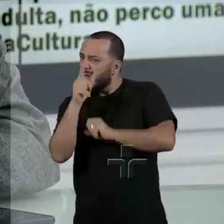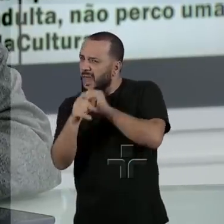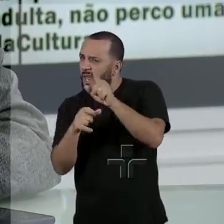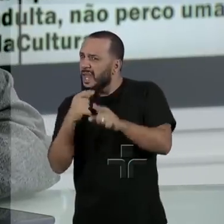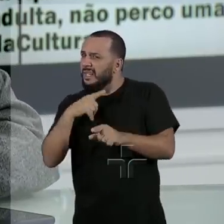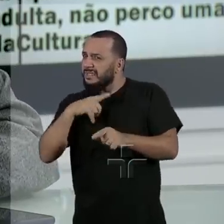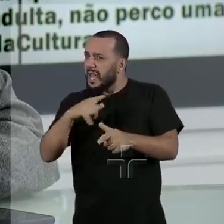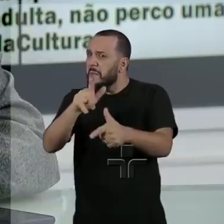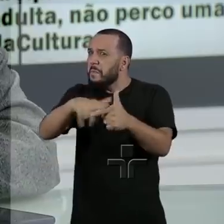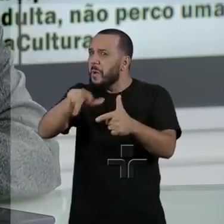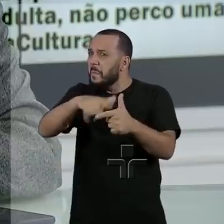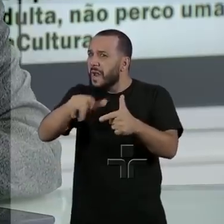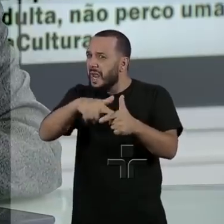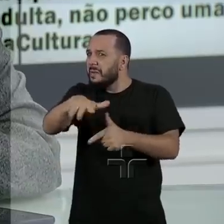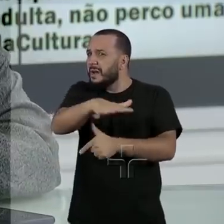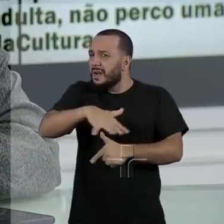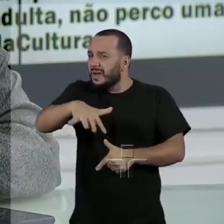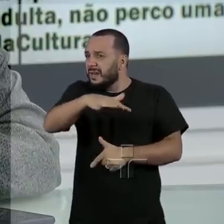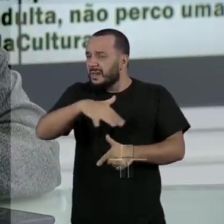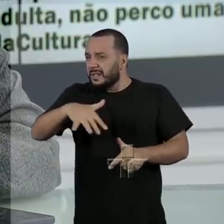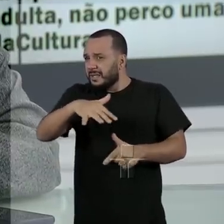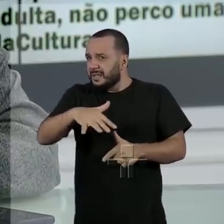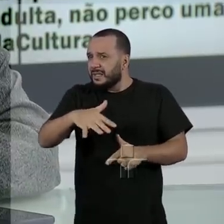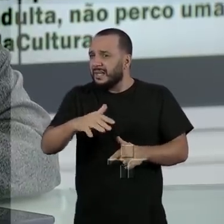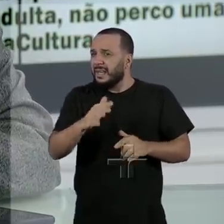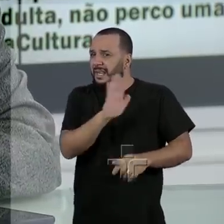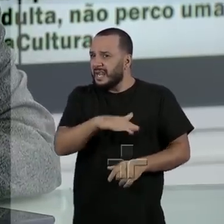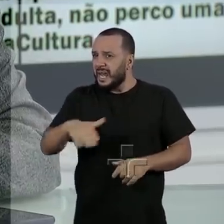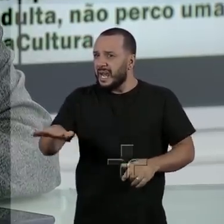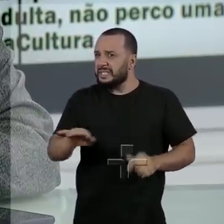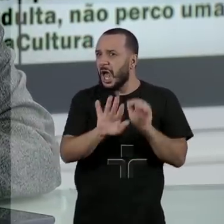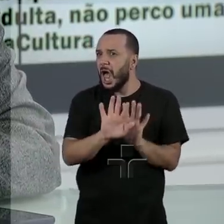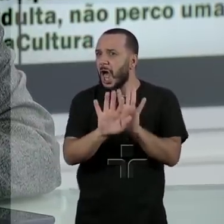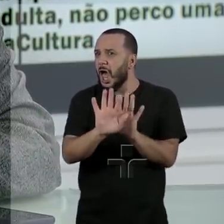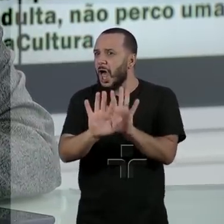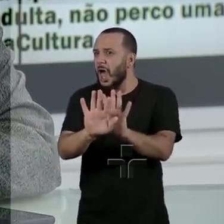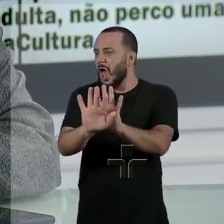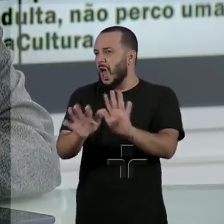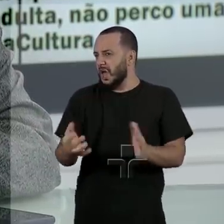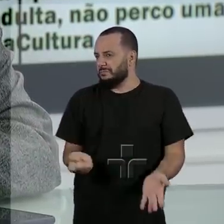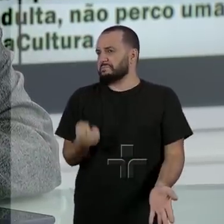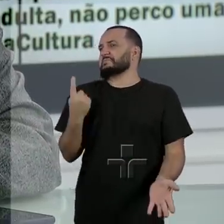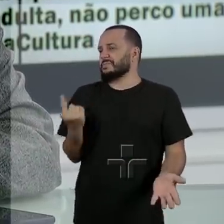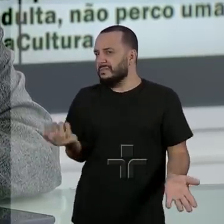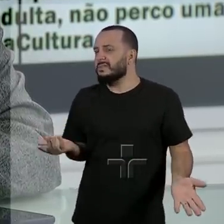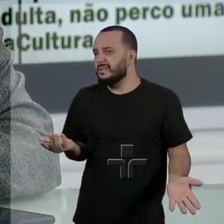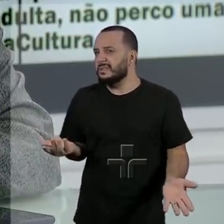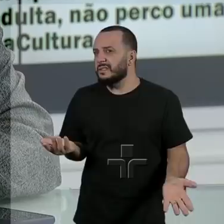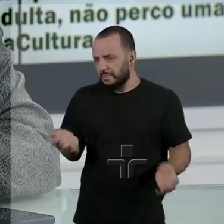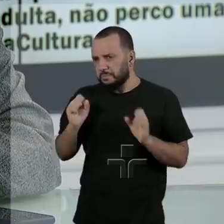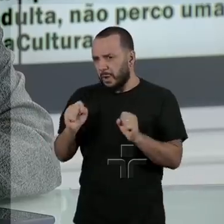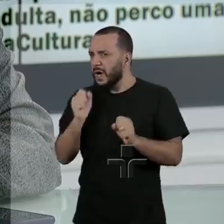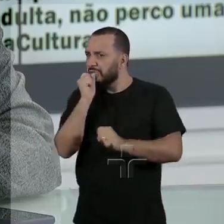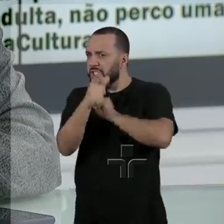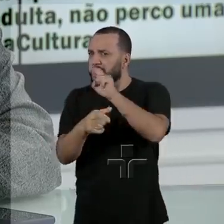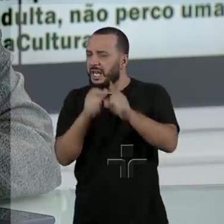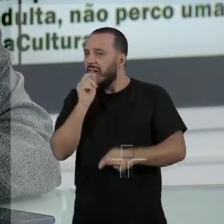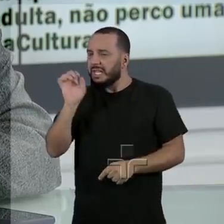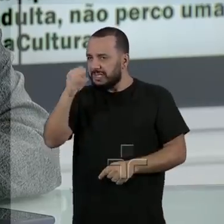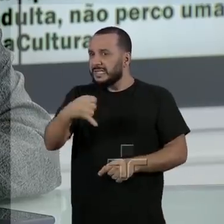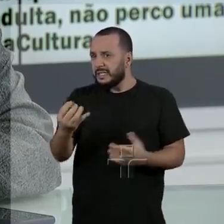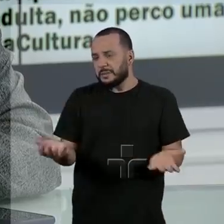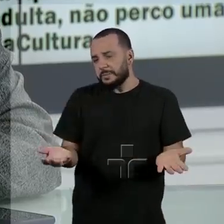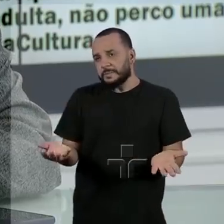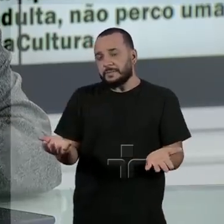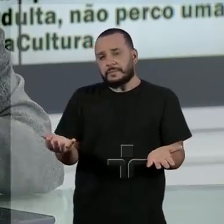problemas na sua forma. E se é esse o foco, quer dizer, como bem disse o Ayrton, quer dizer, é claro que a gente não está assumindo más